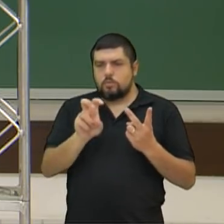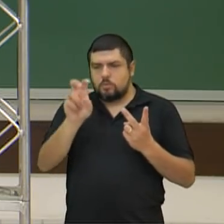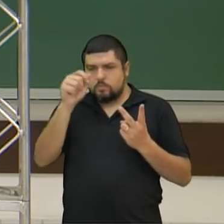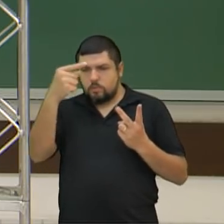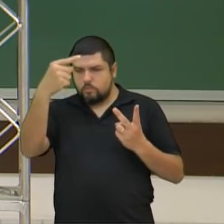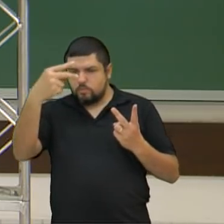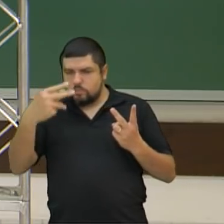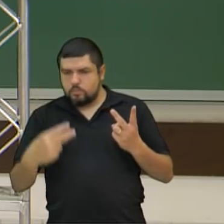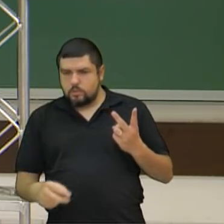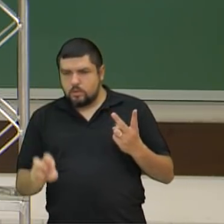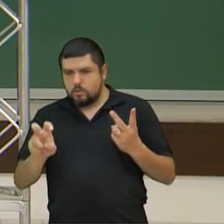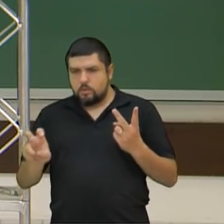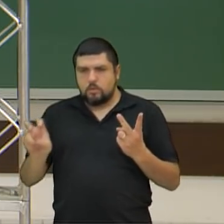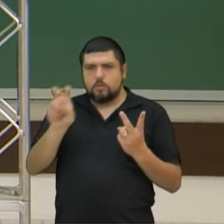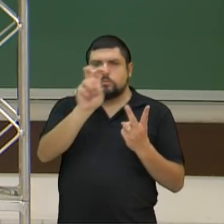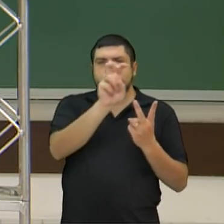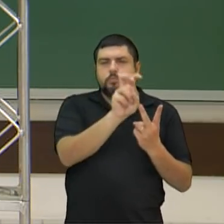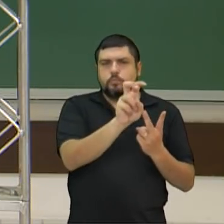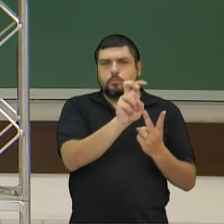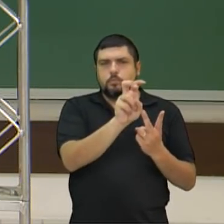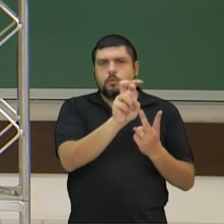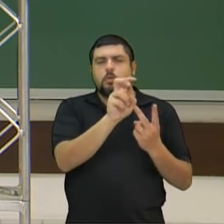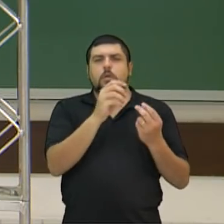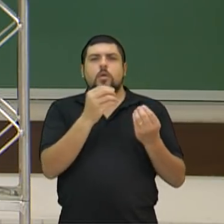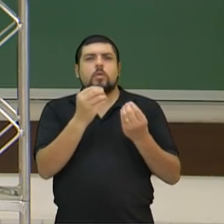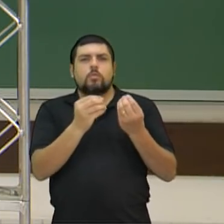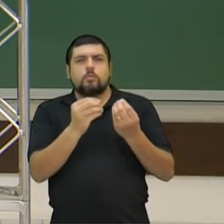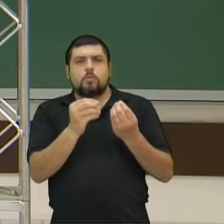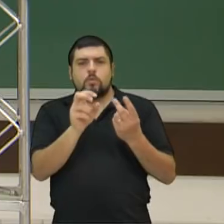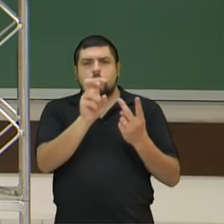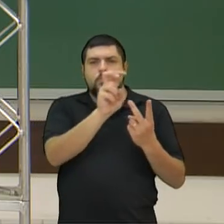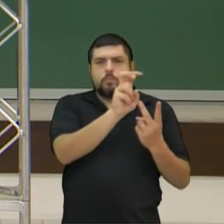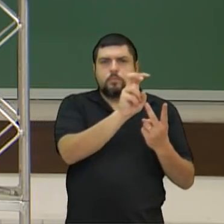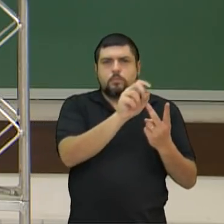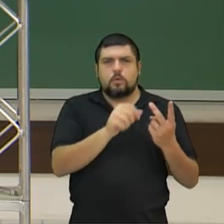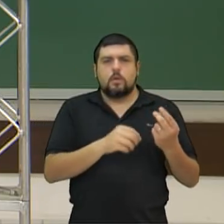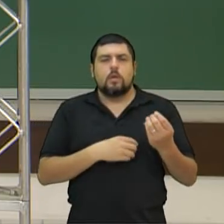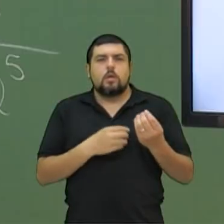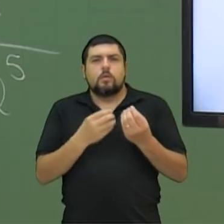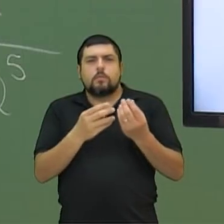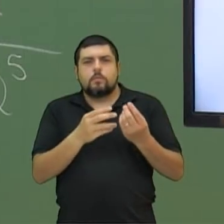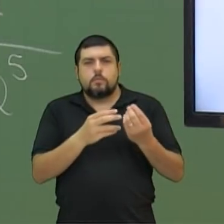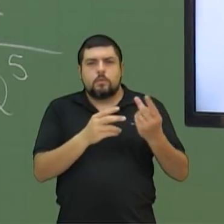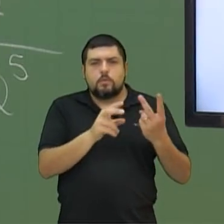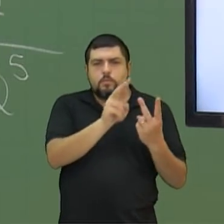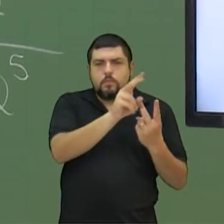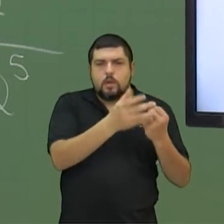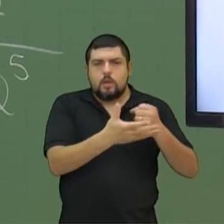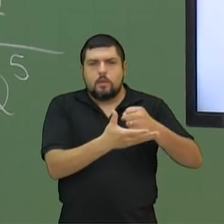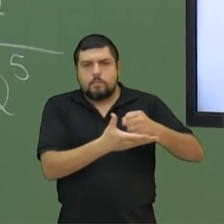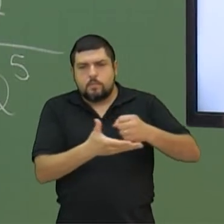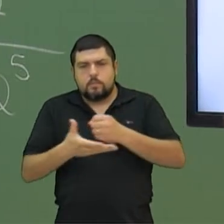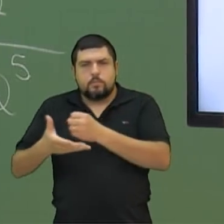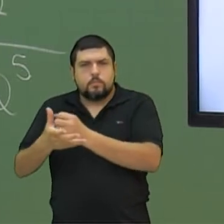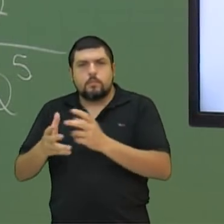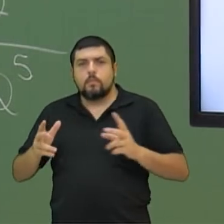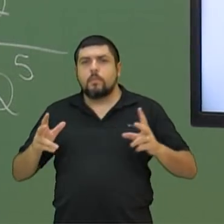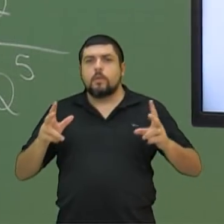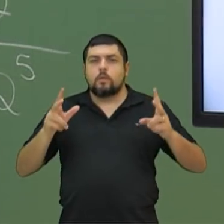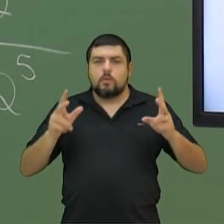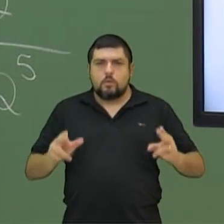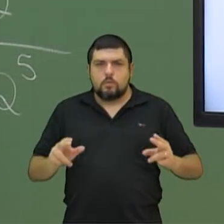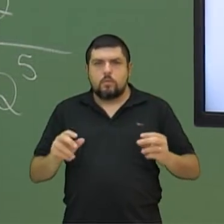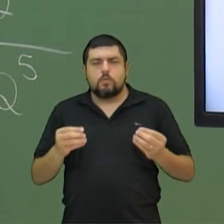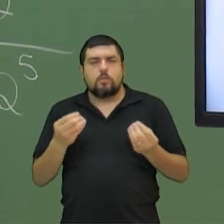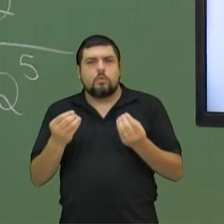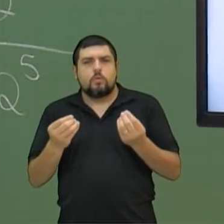são iguais, então eu posso igualar os expoentes. Então, as duas bases são iguais, significa que eu vou igualar os expoentes,